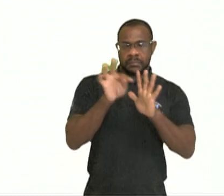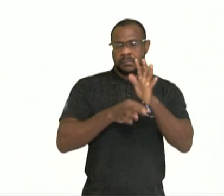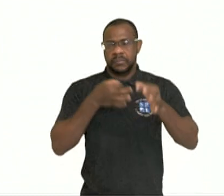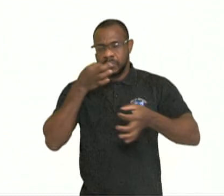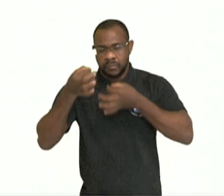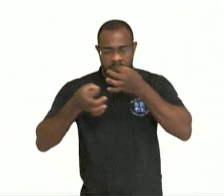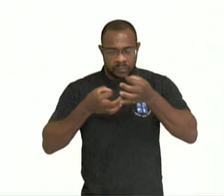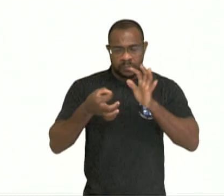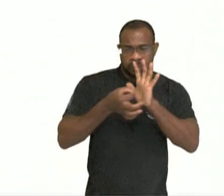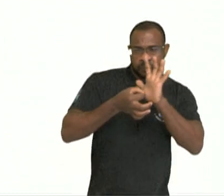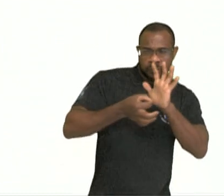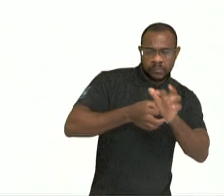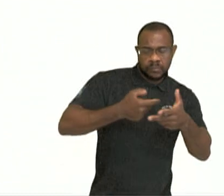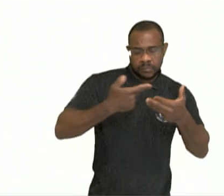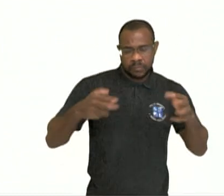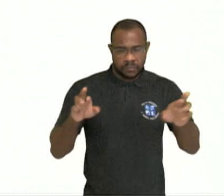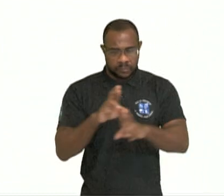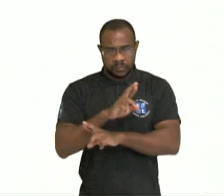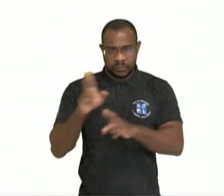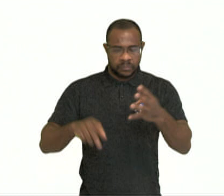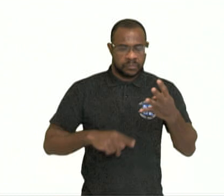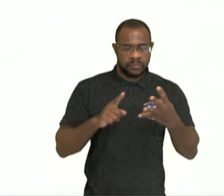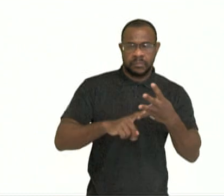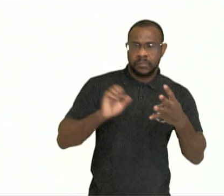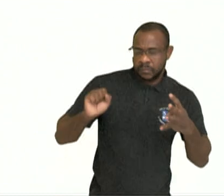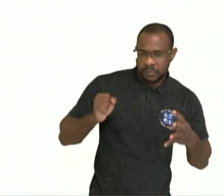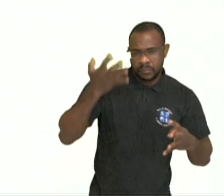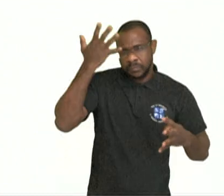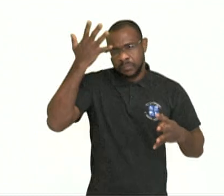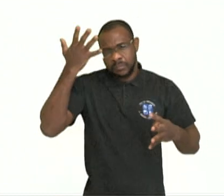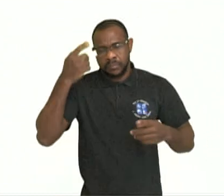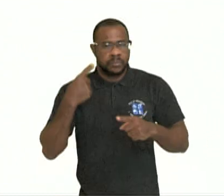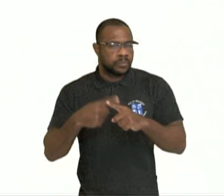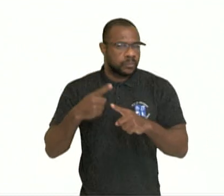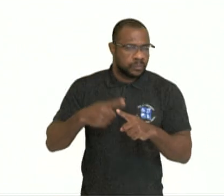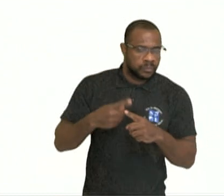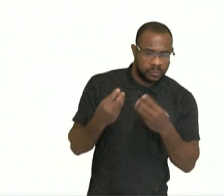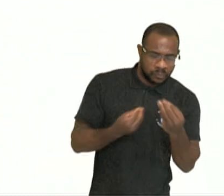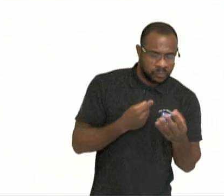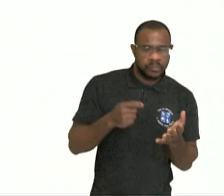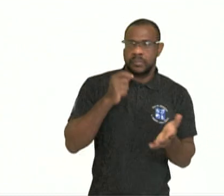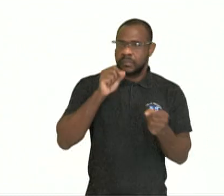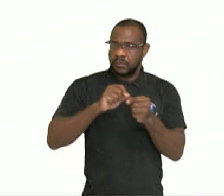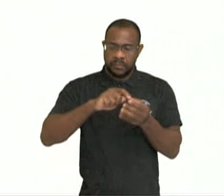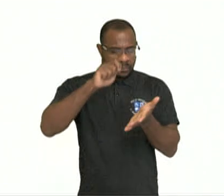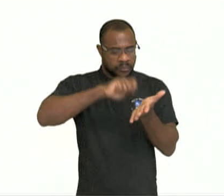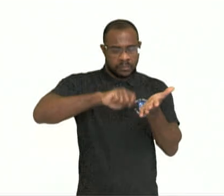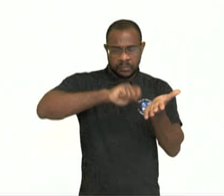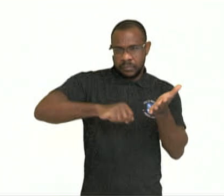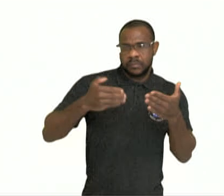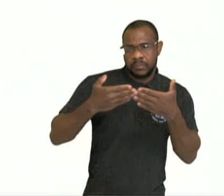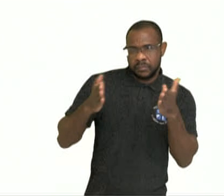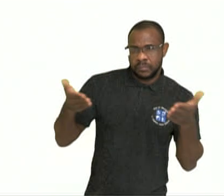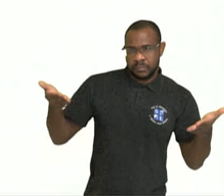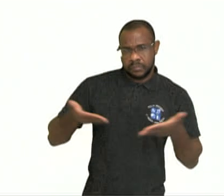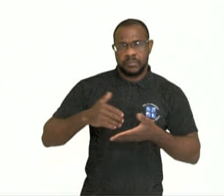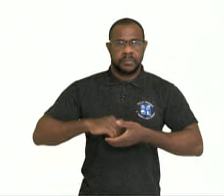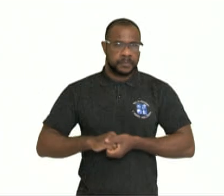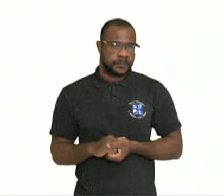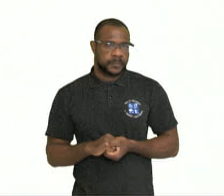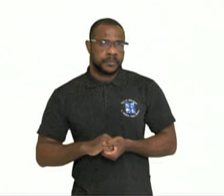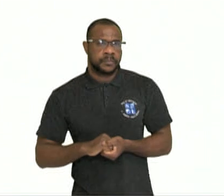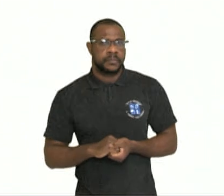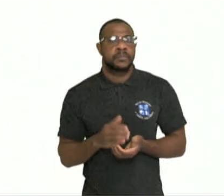argumentos, estabelecer relação causa-consequência, produzir uma carta aberta.